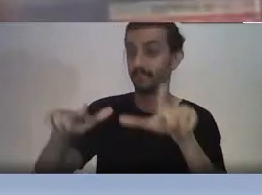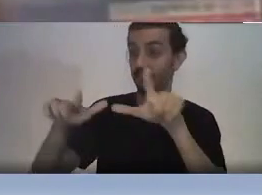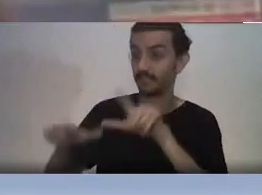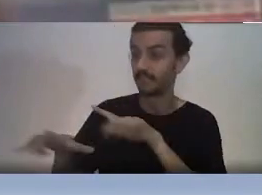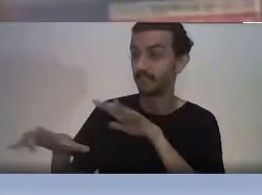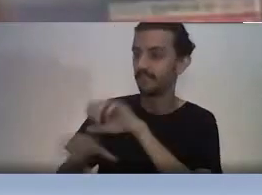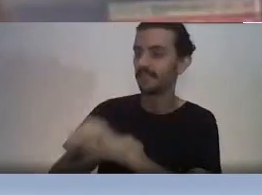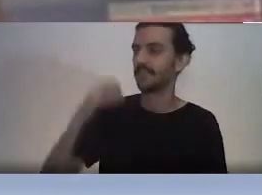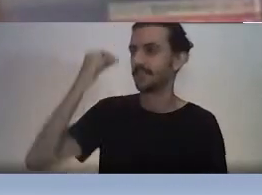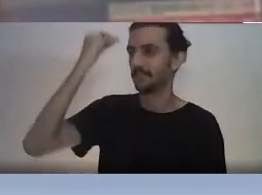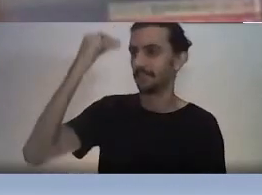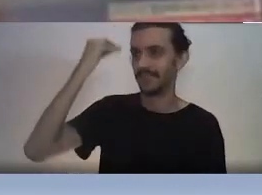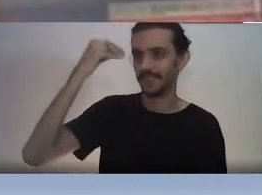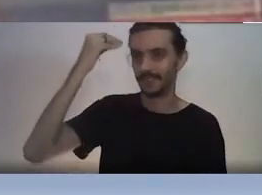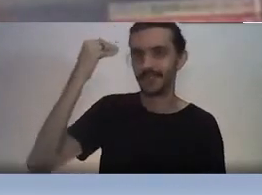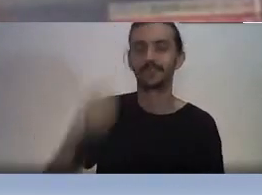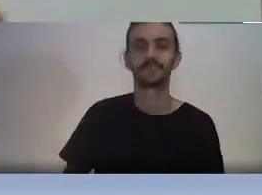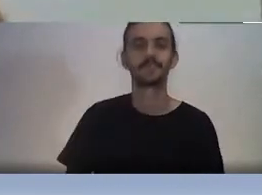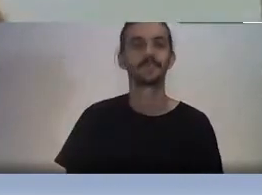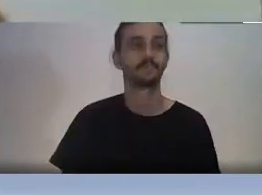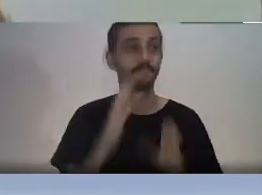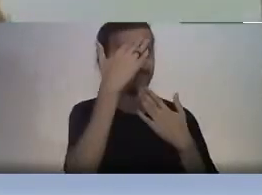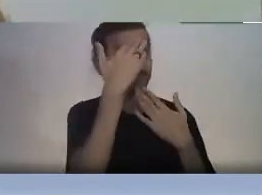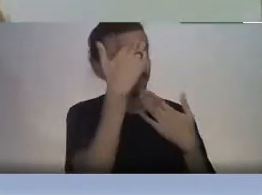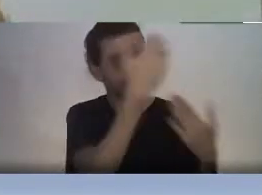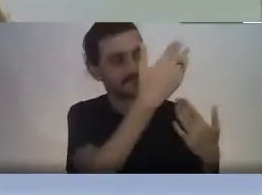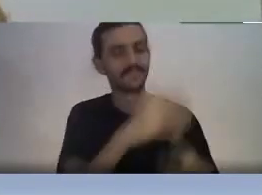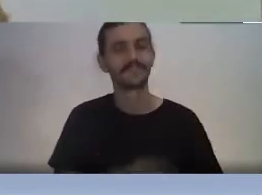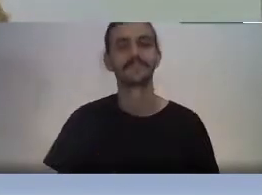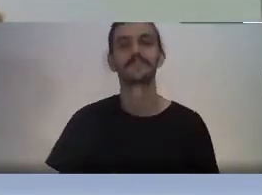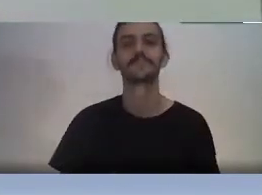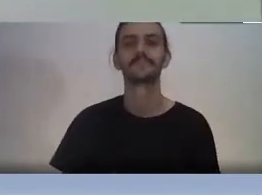de psicóloga. Muito obrigada.